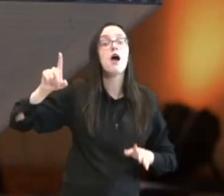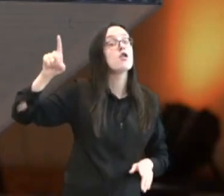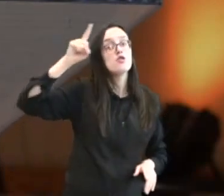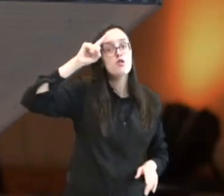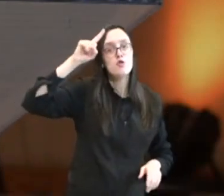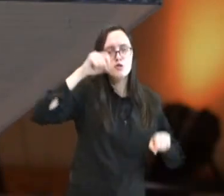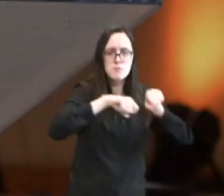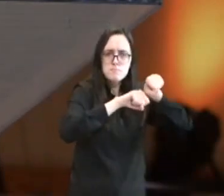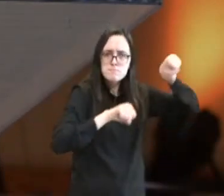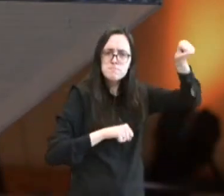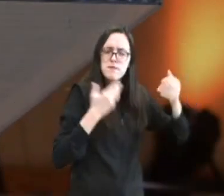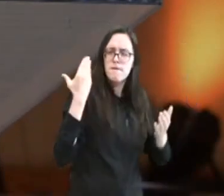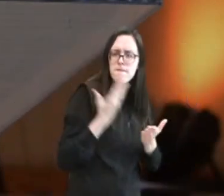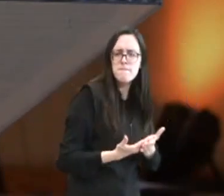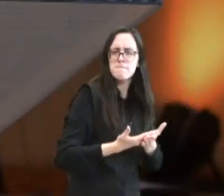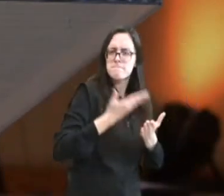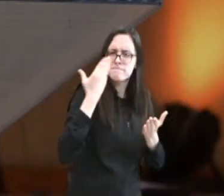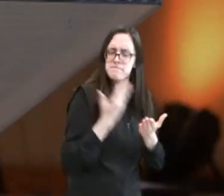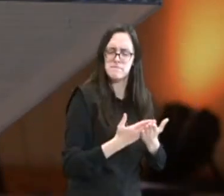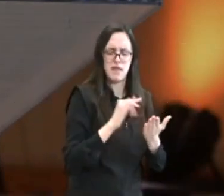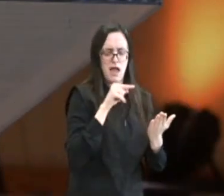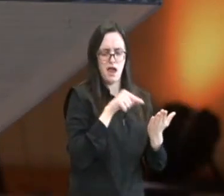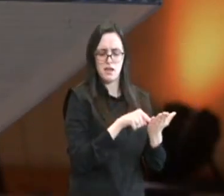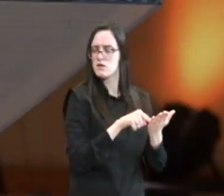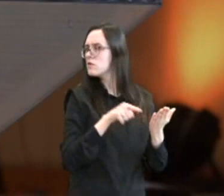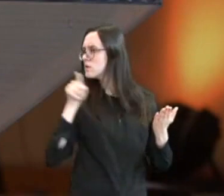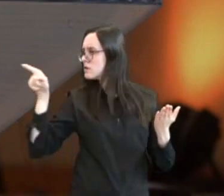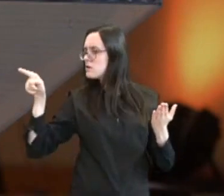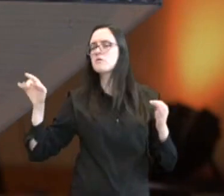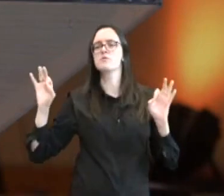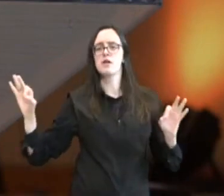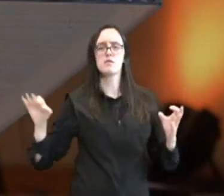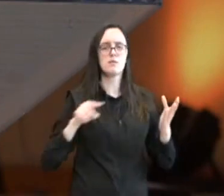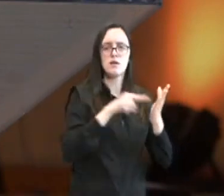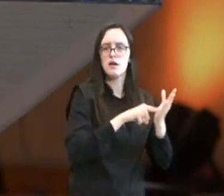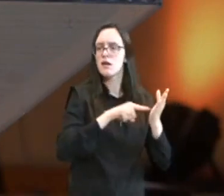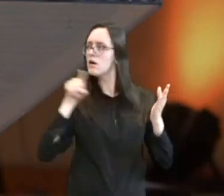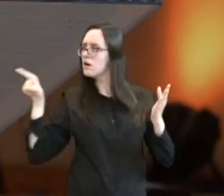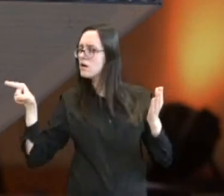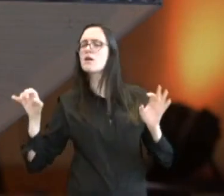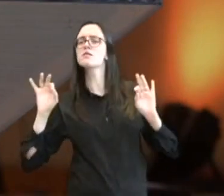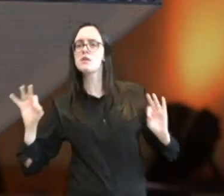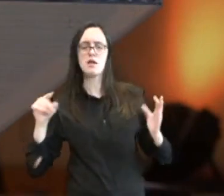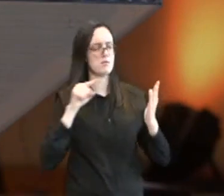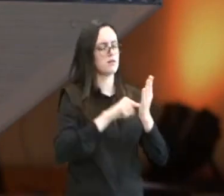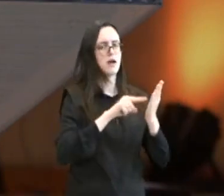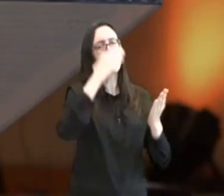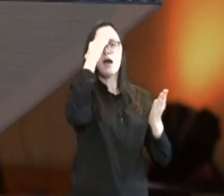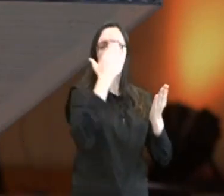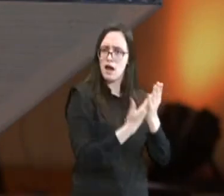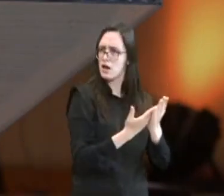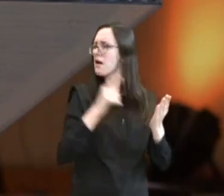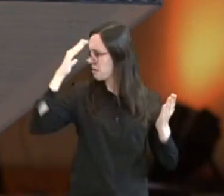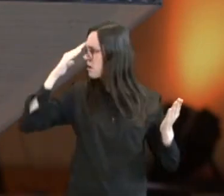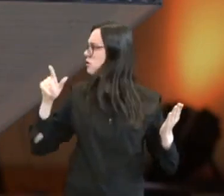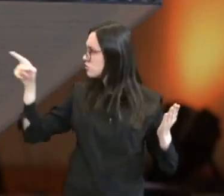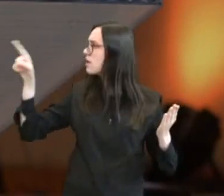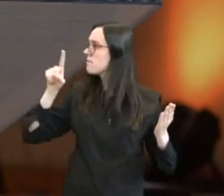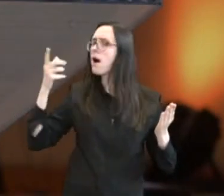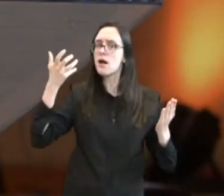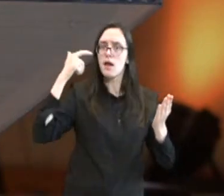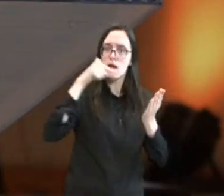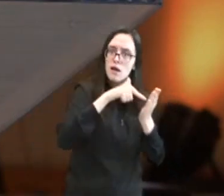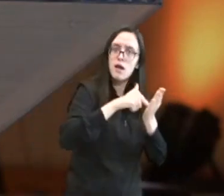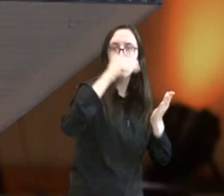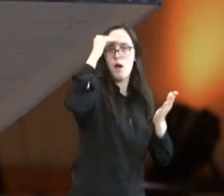Escrituras, se era a si mesmo. Eles criam na palavra, mas queriam obedecê-la cada vez